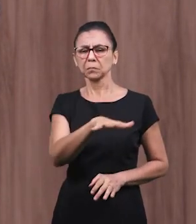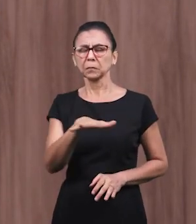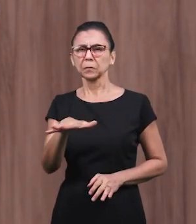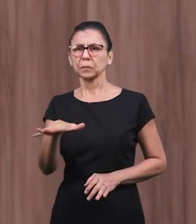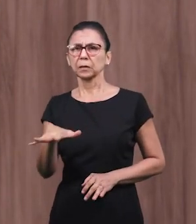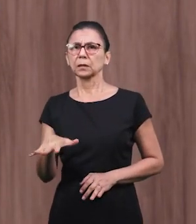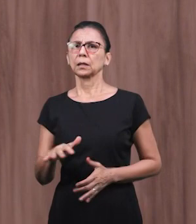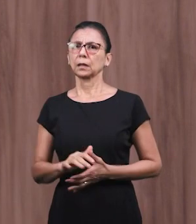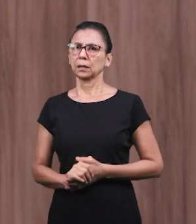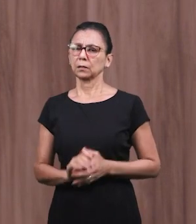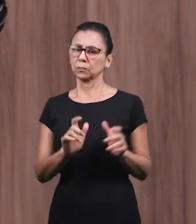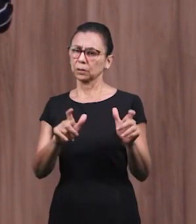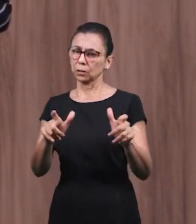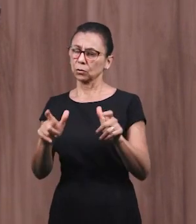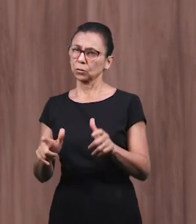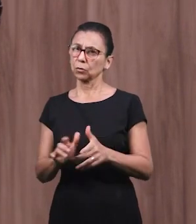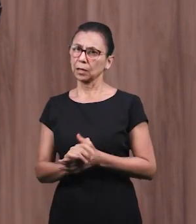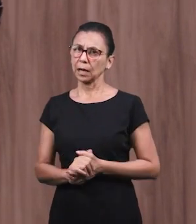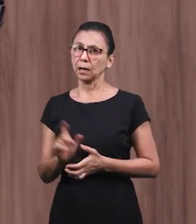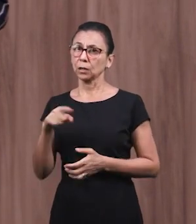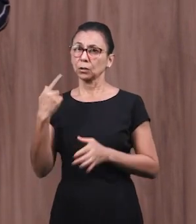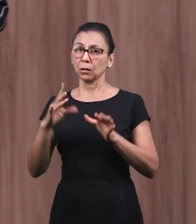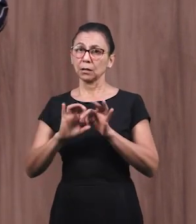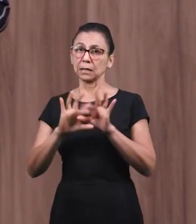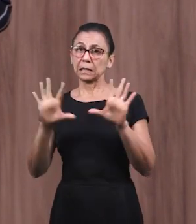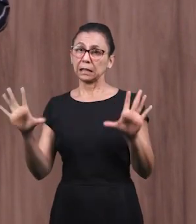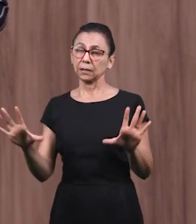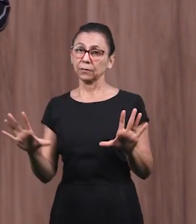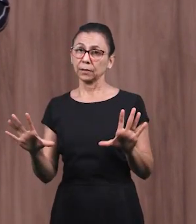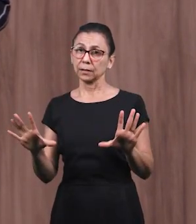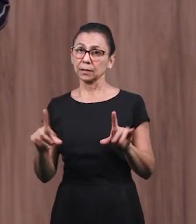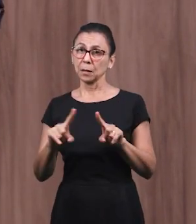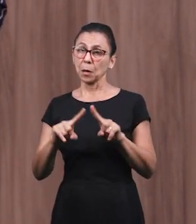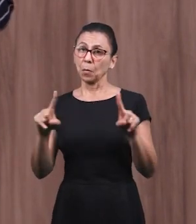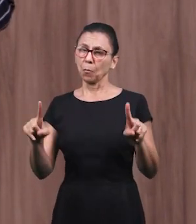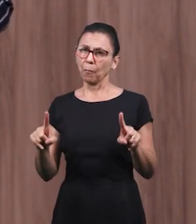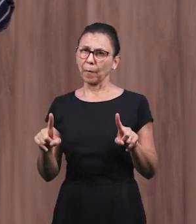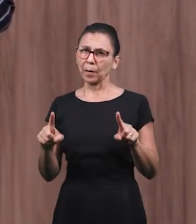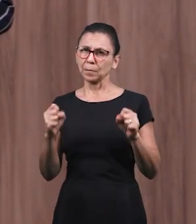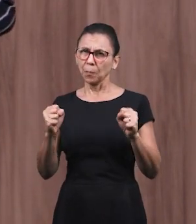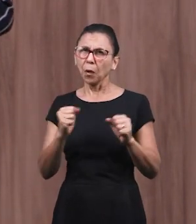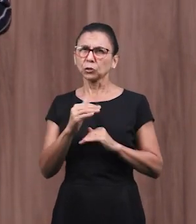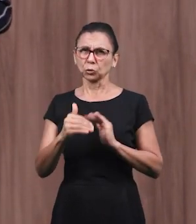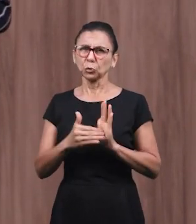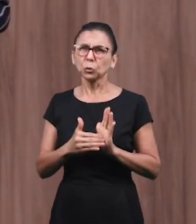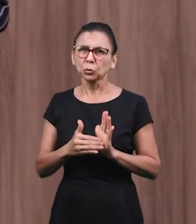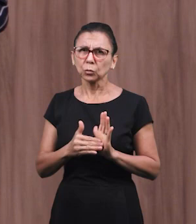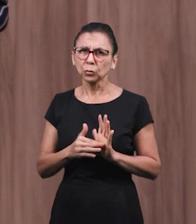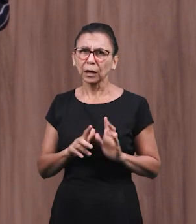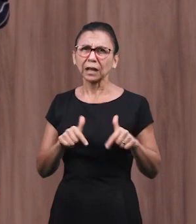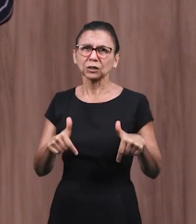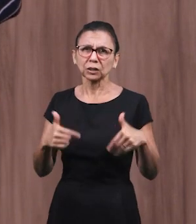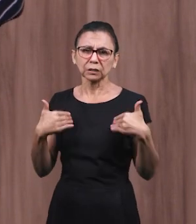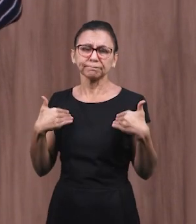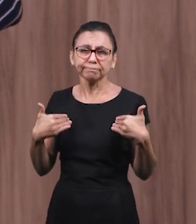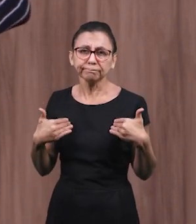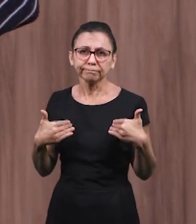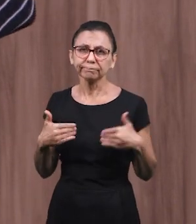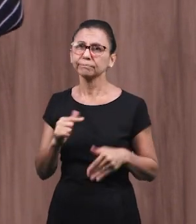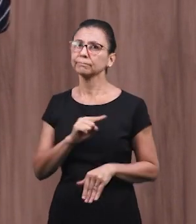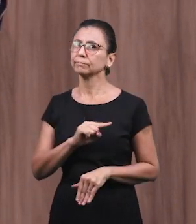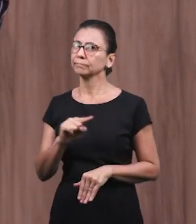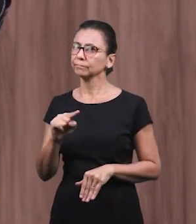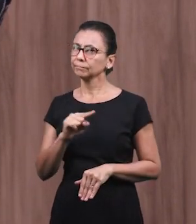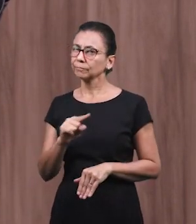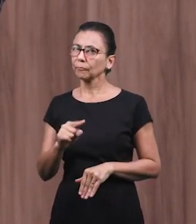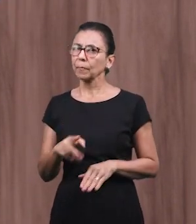mesmo sendo lícito, nem tudo nos convém. Os filhos e filhas se sentirão seguros com nossa orientação, conversando